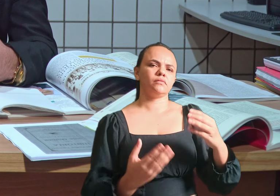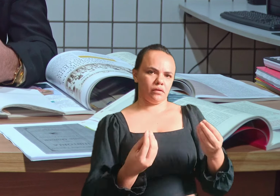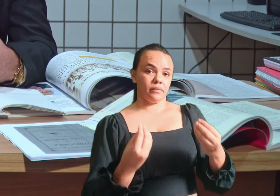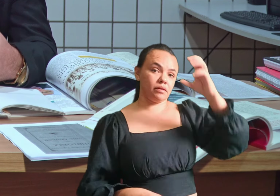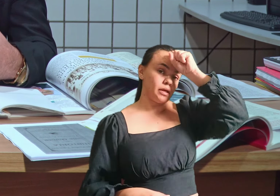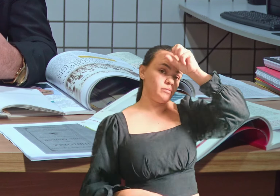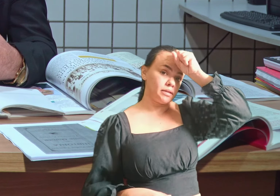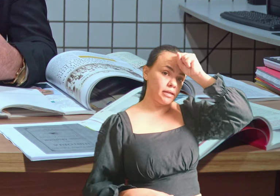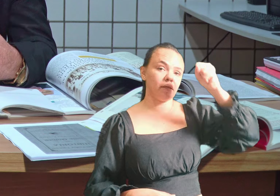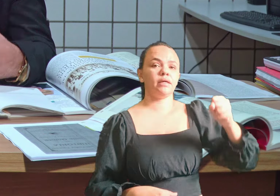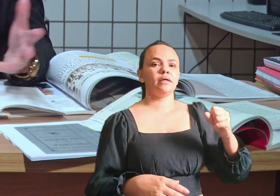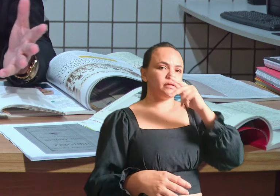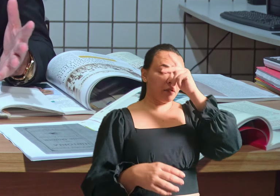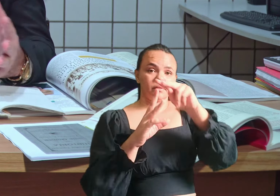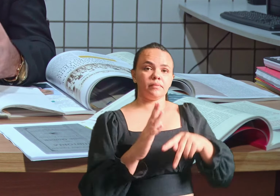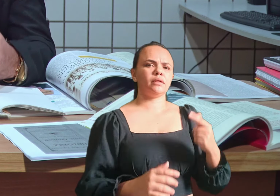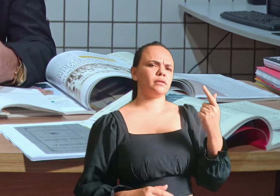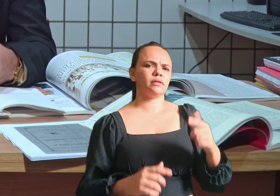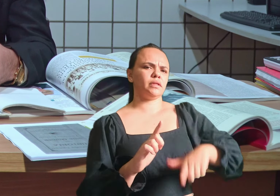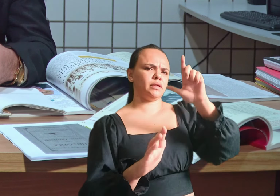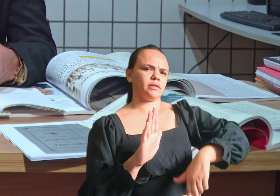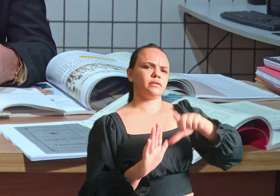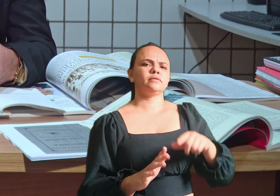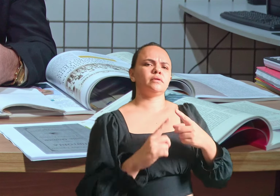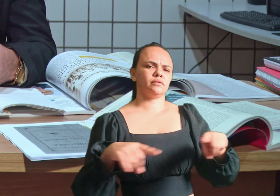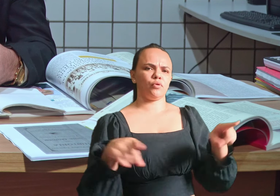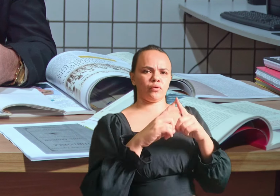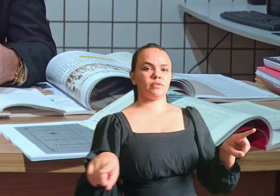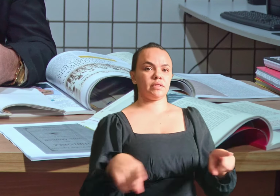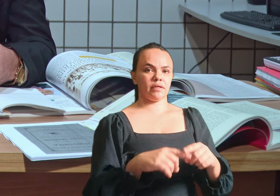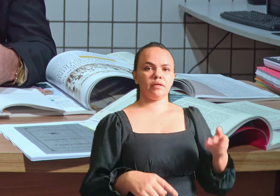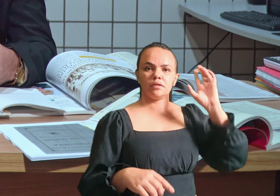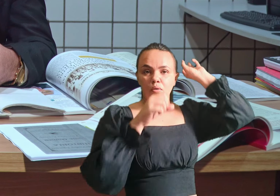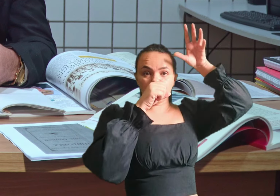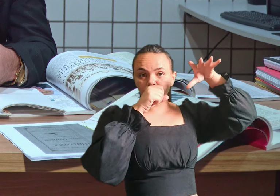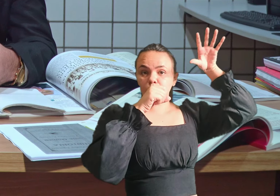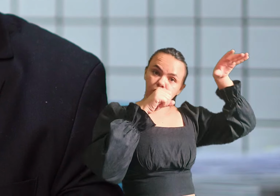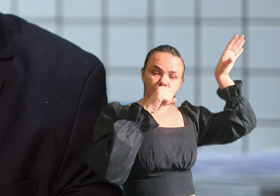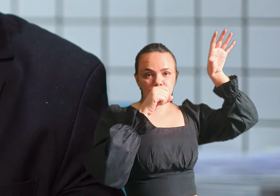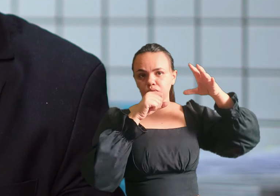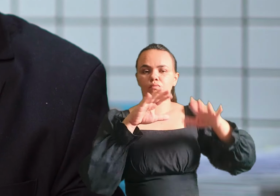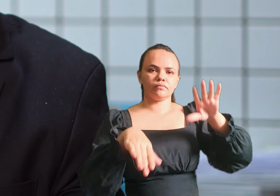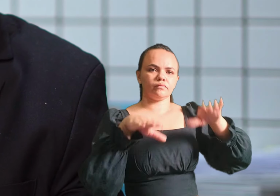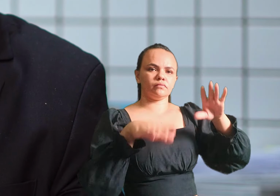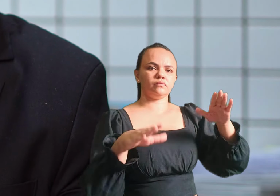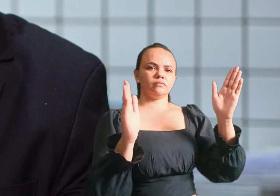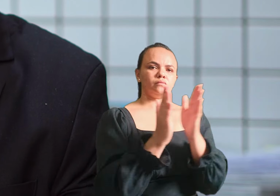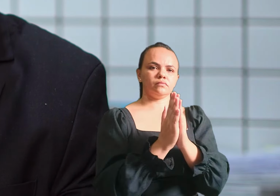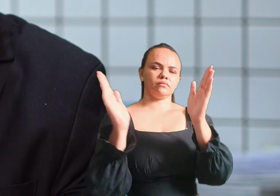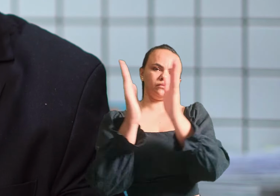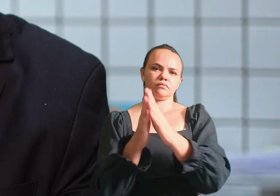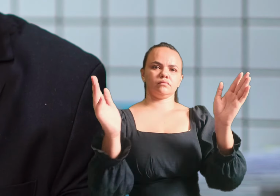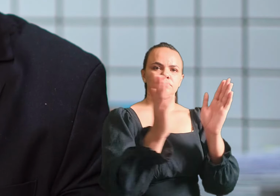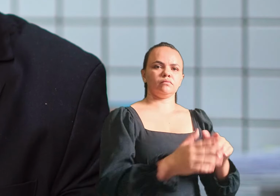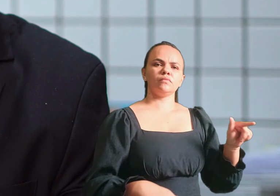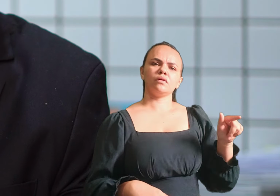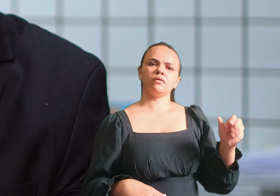a as primeiras letras digamos assim da da música com Dona